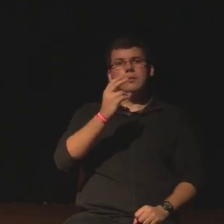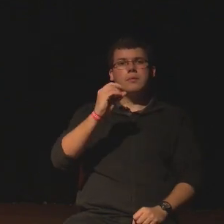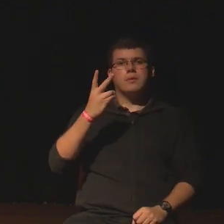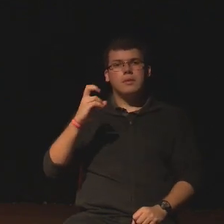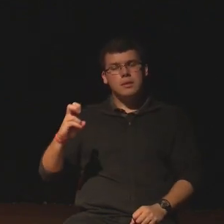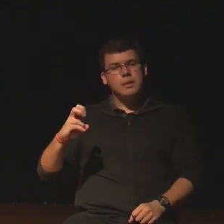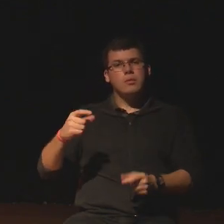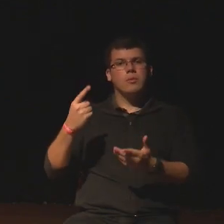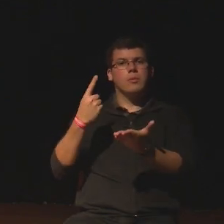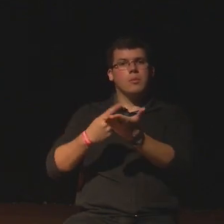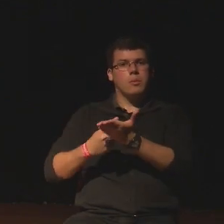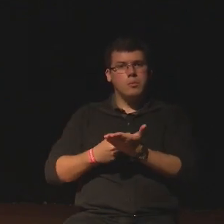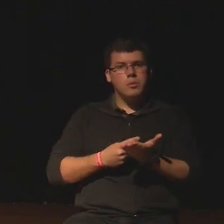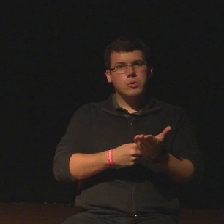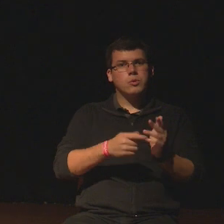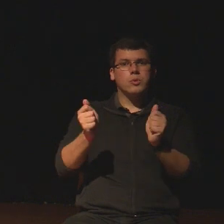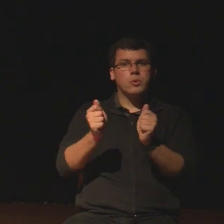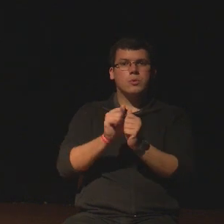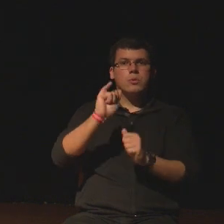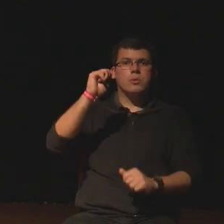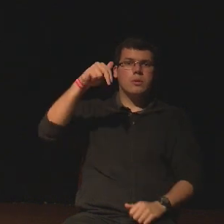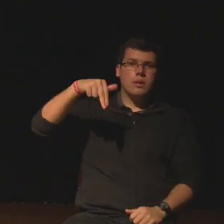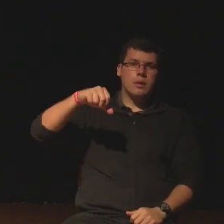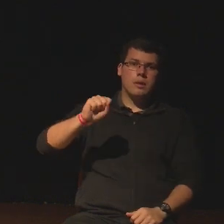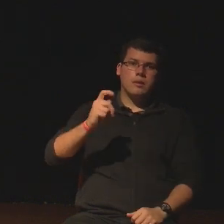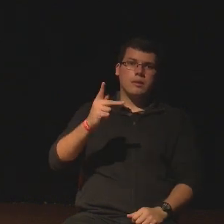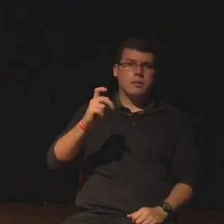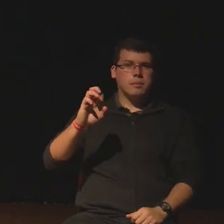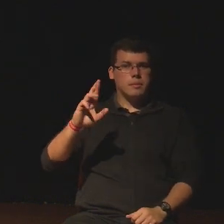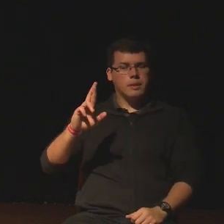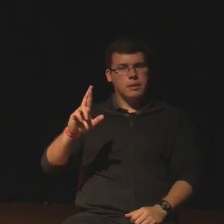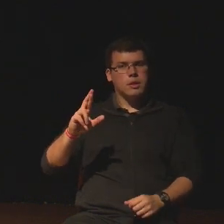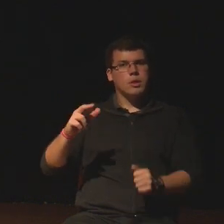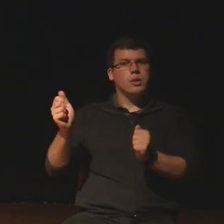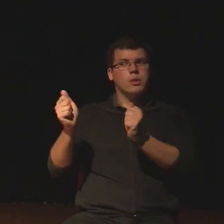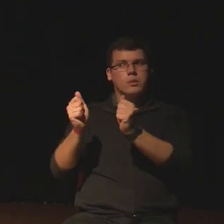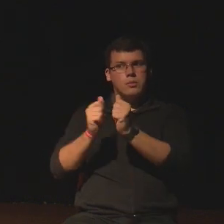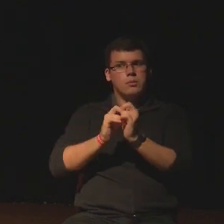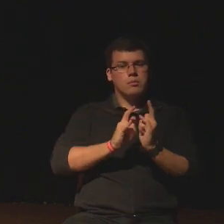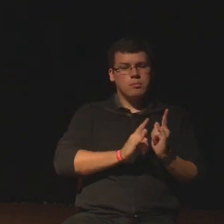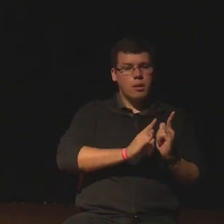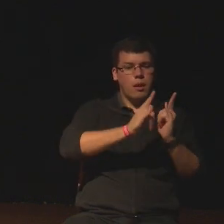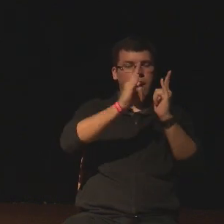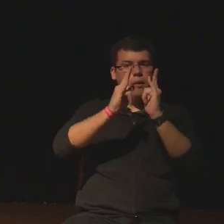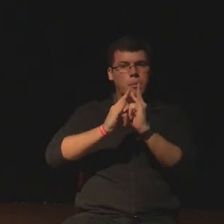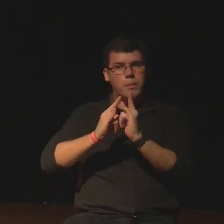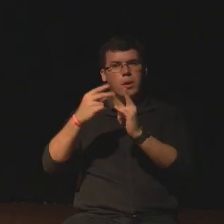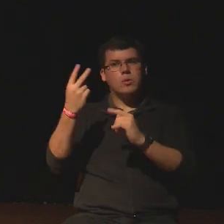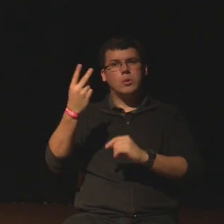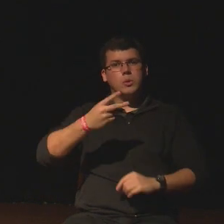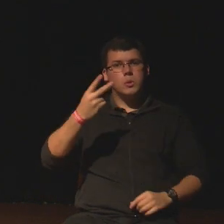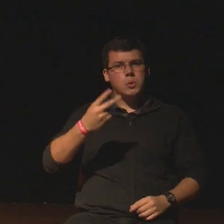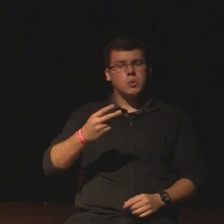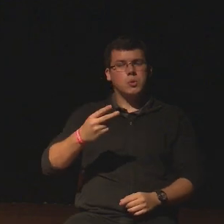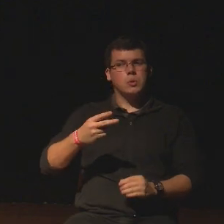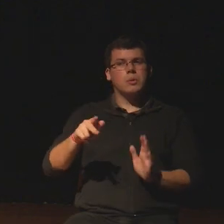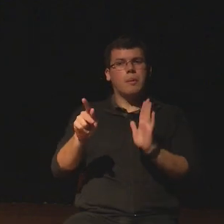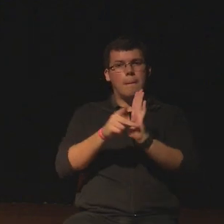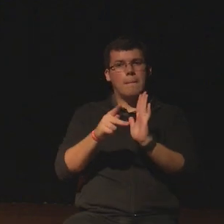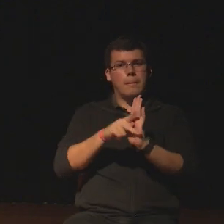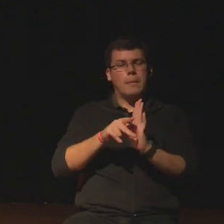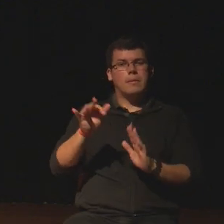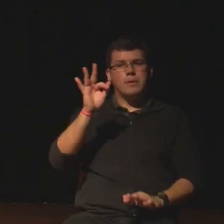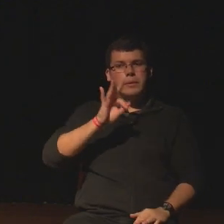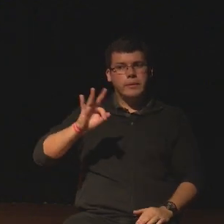INSPER, entre os dois prédios ali da universidade. Então é uma prática que a gente tem avançado de parcerias da prefeitura, do